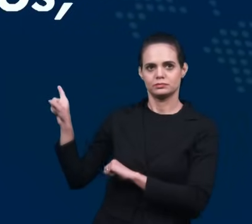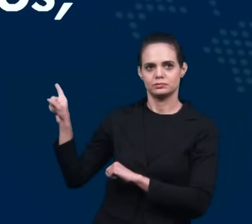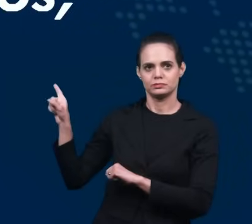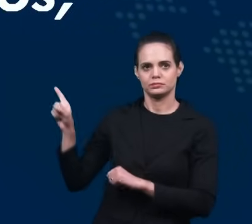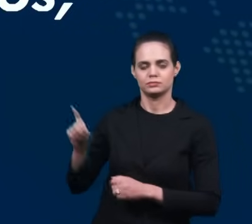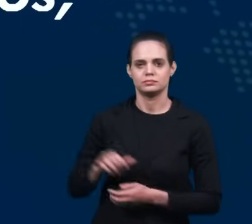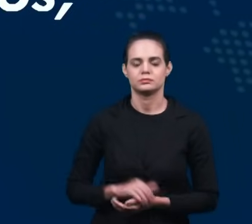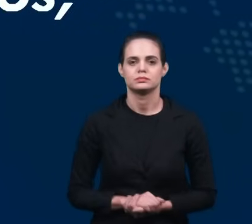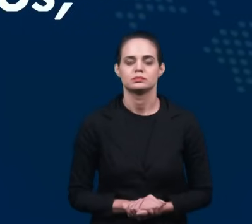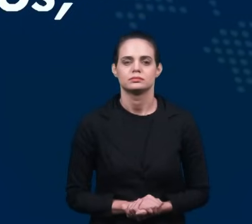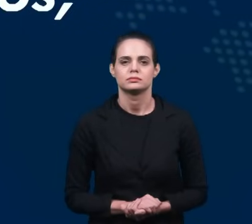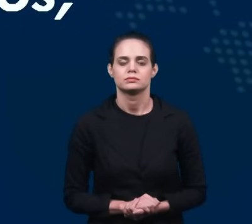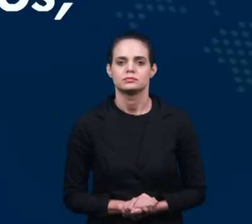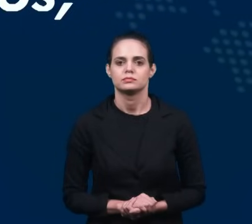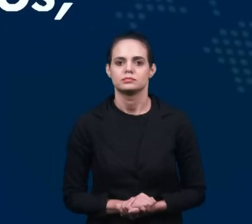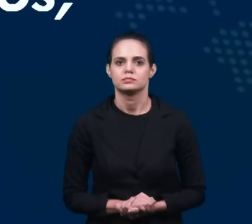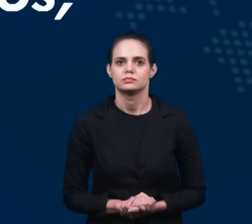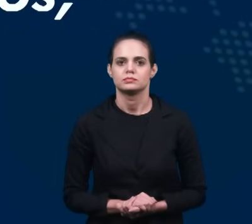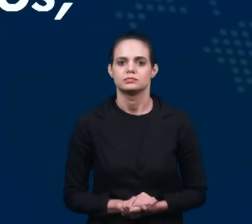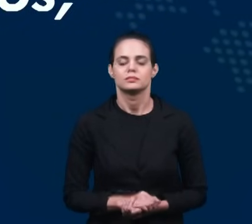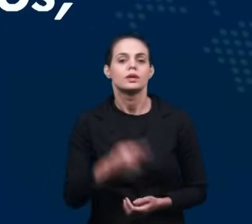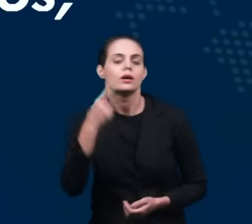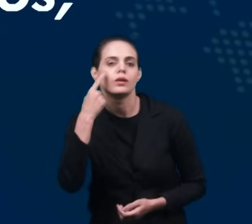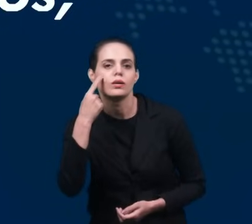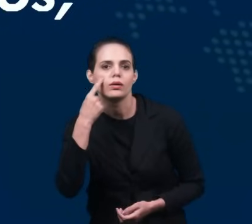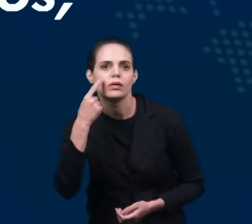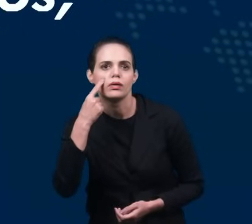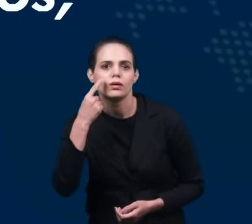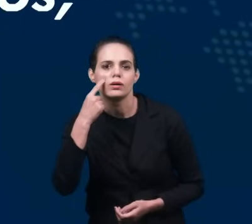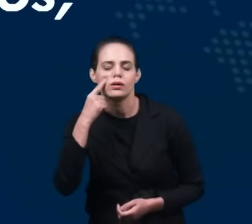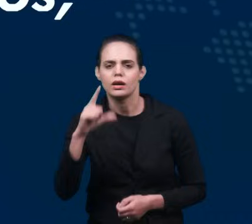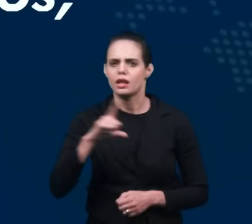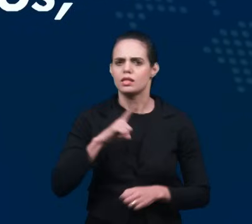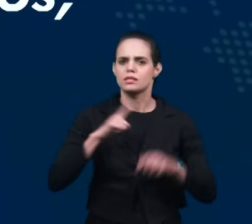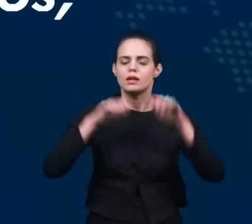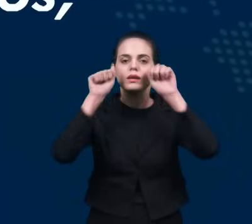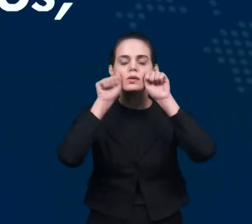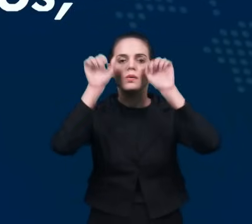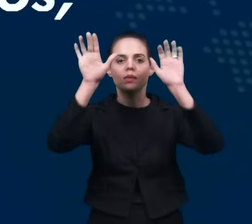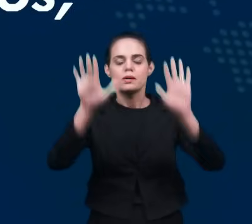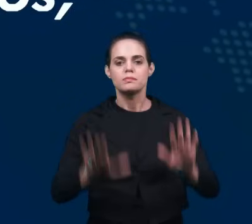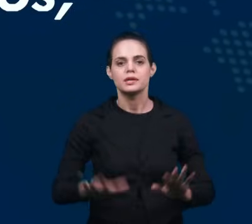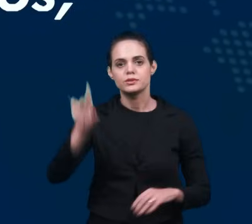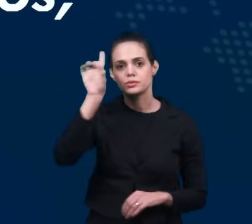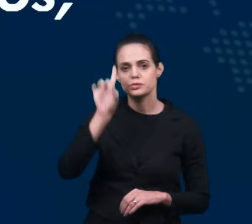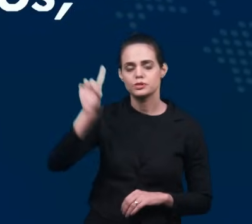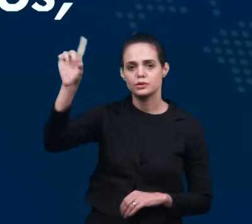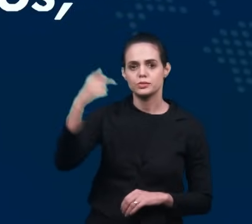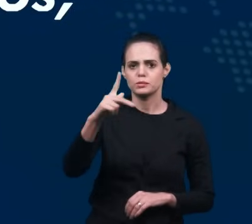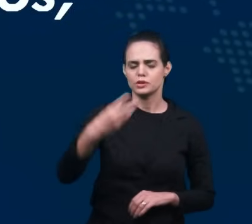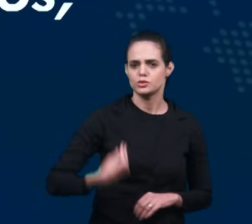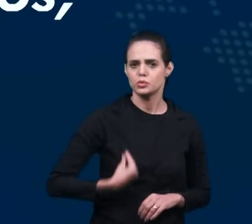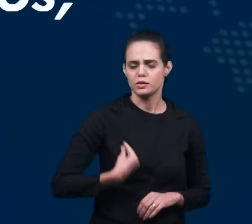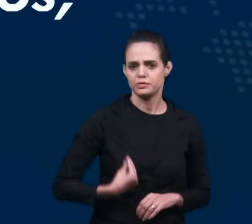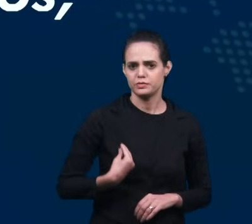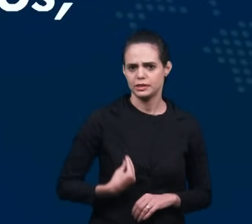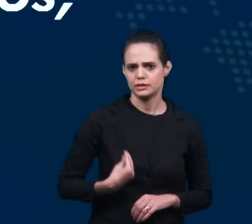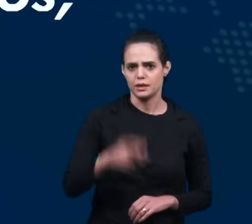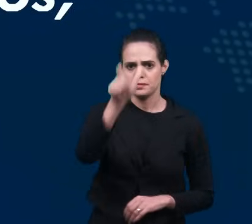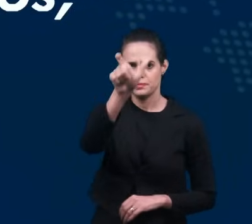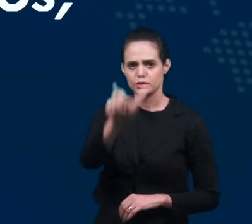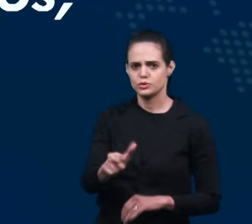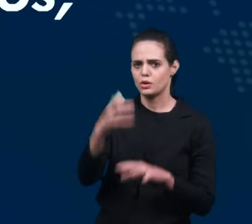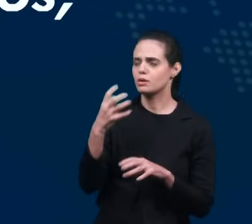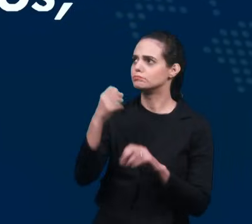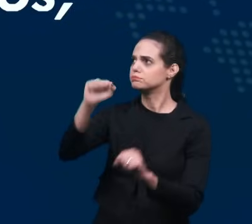Aqui. Olha, existe uma bênção de Deus para aqueles que creem em Jesus. Batiza